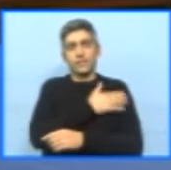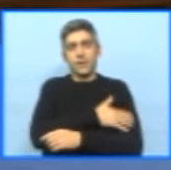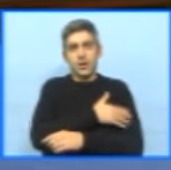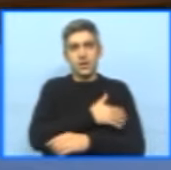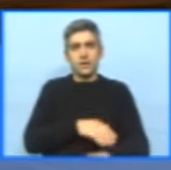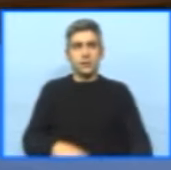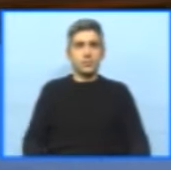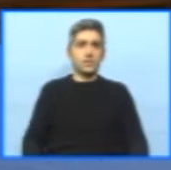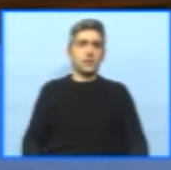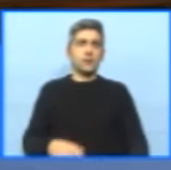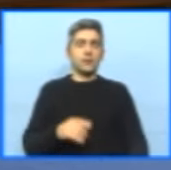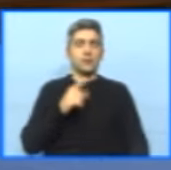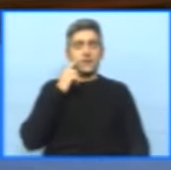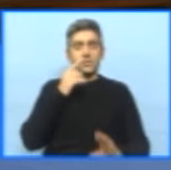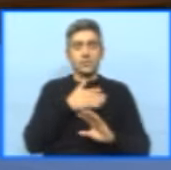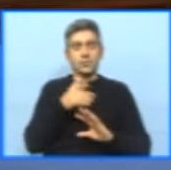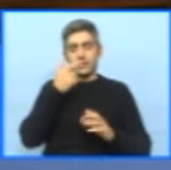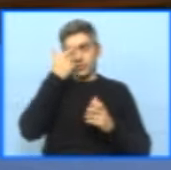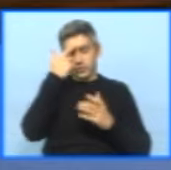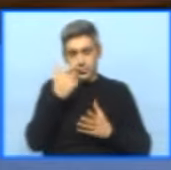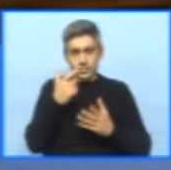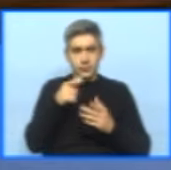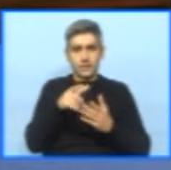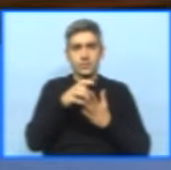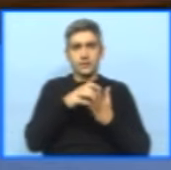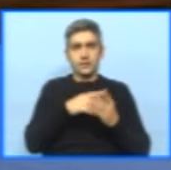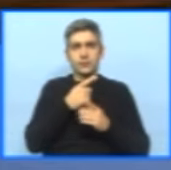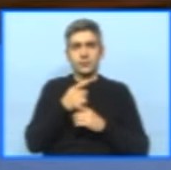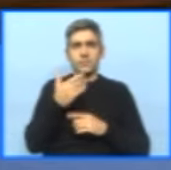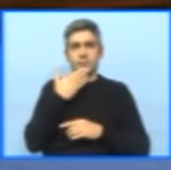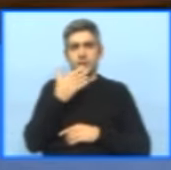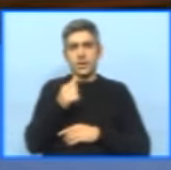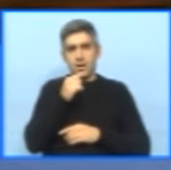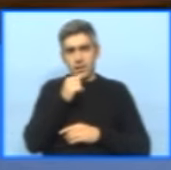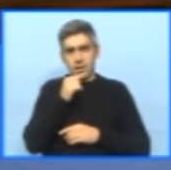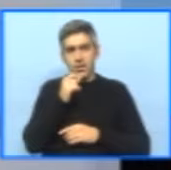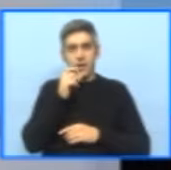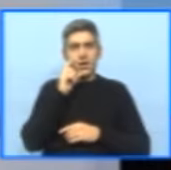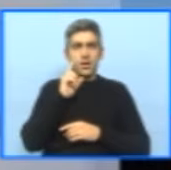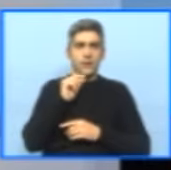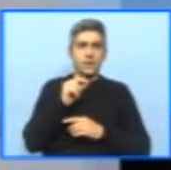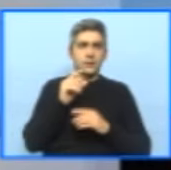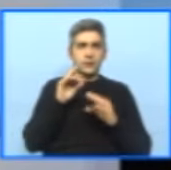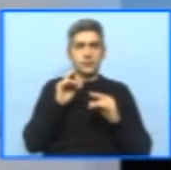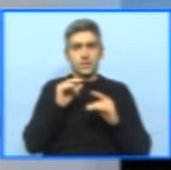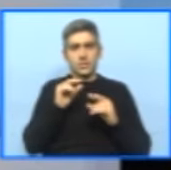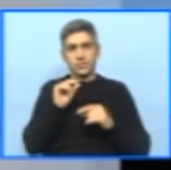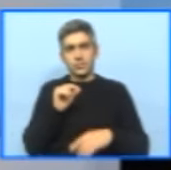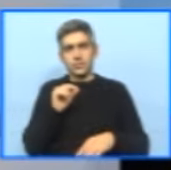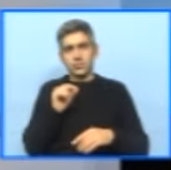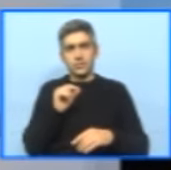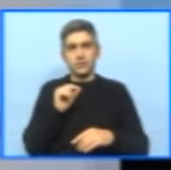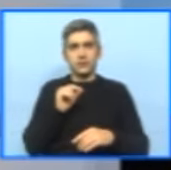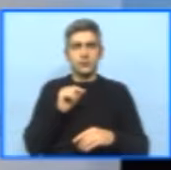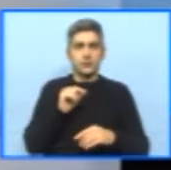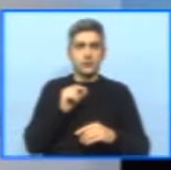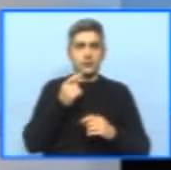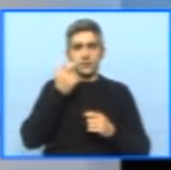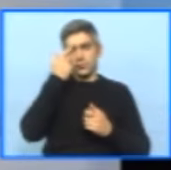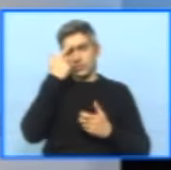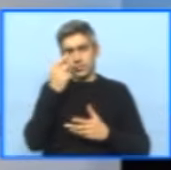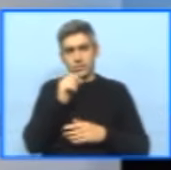certa altura, nós vamos ver a surpresa do texto, é porque ele pede água, ela começa a brincar um pouco, não é, com aquela